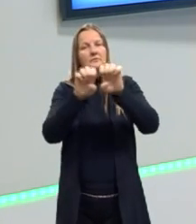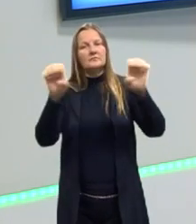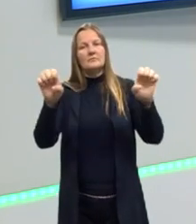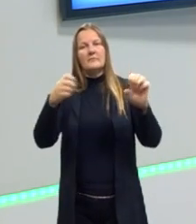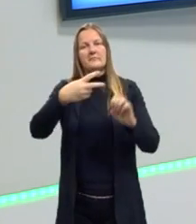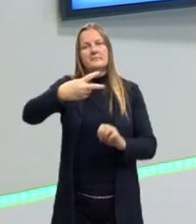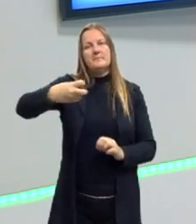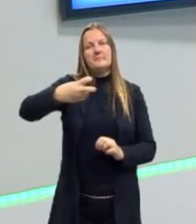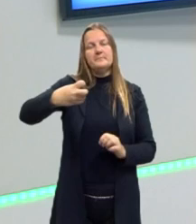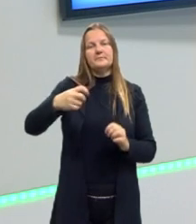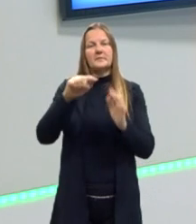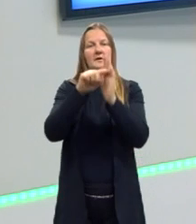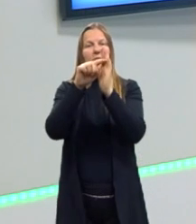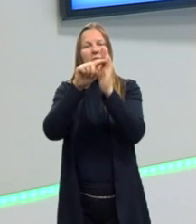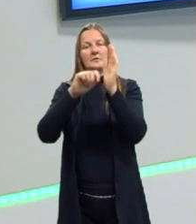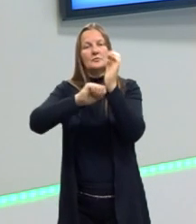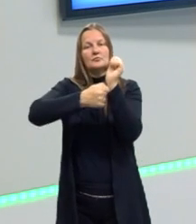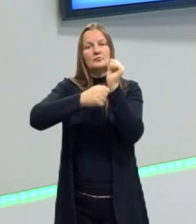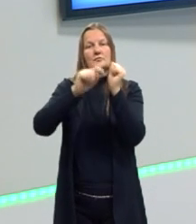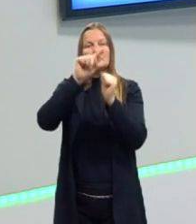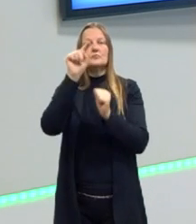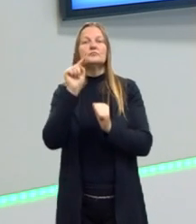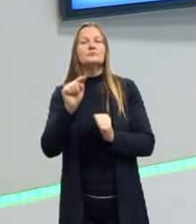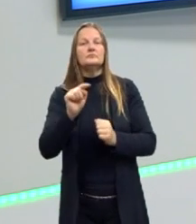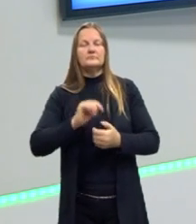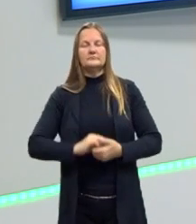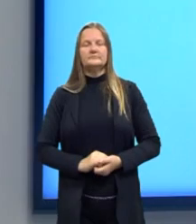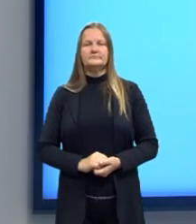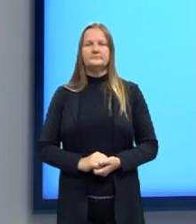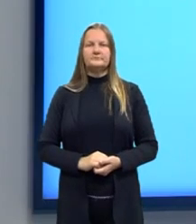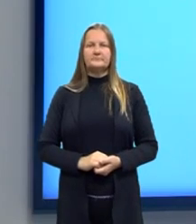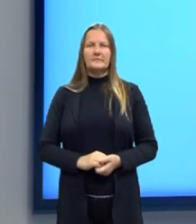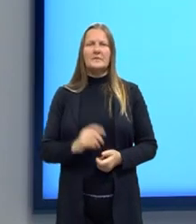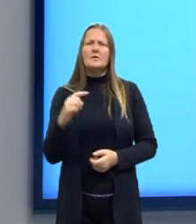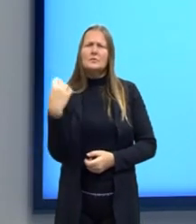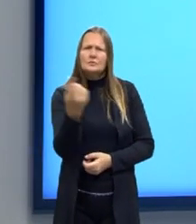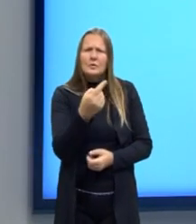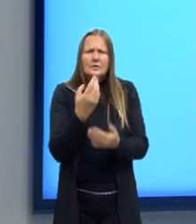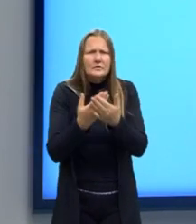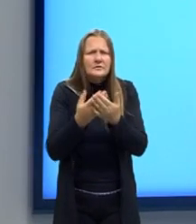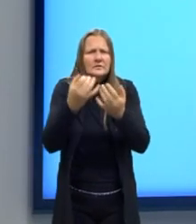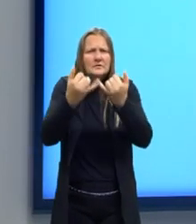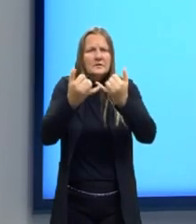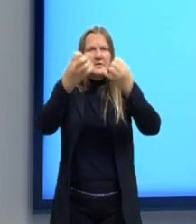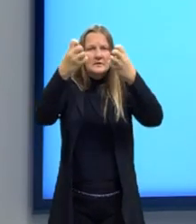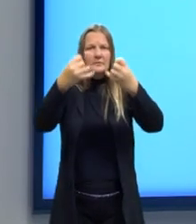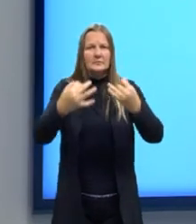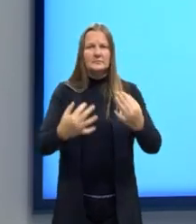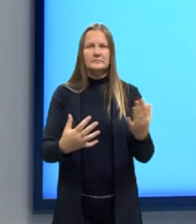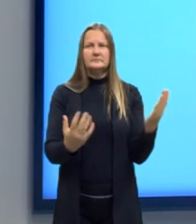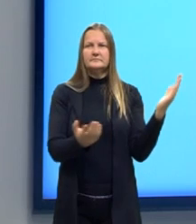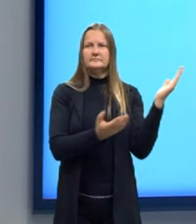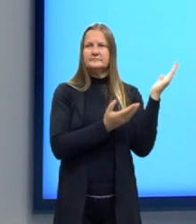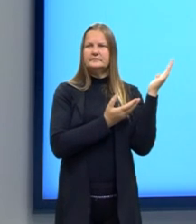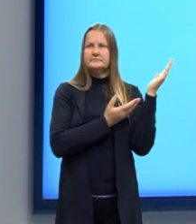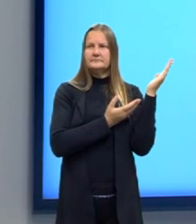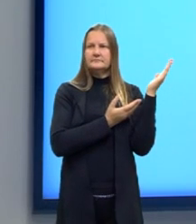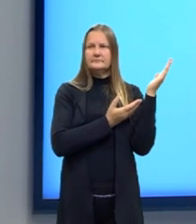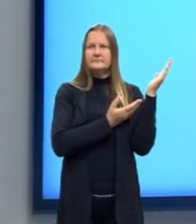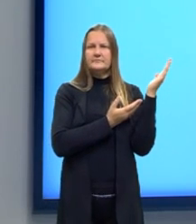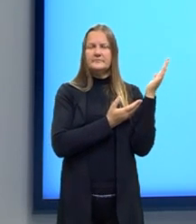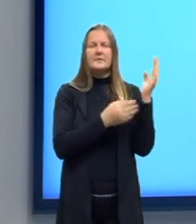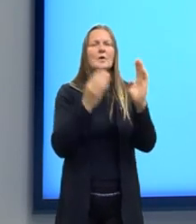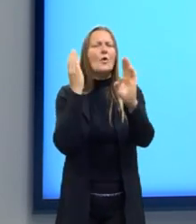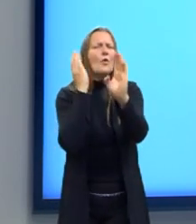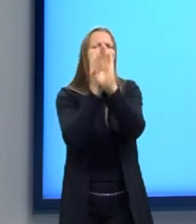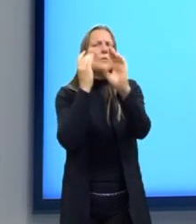e uma incógnita nós vamos então trabalhar um exemplo na nossa aula de hoje encontre